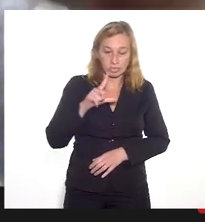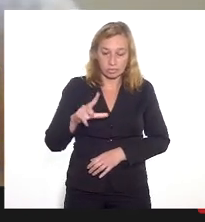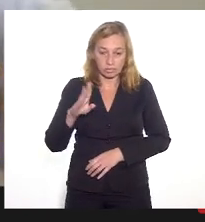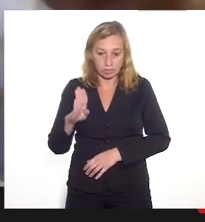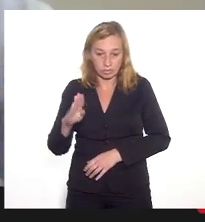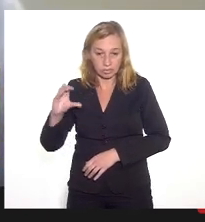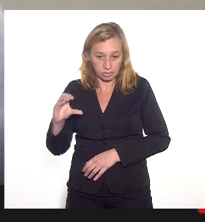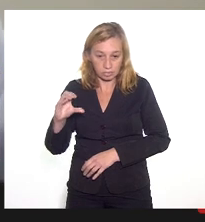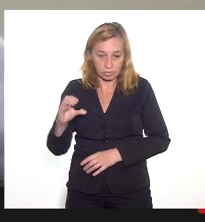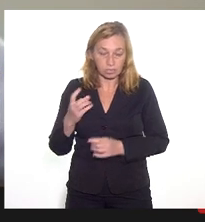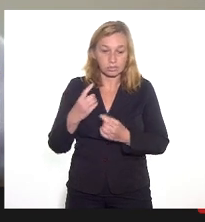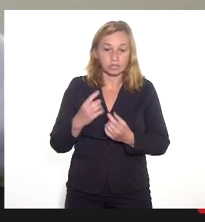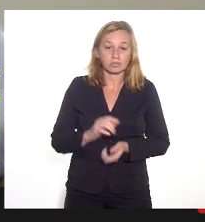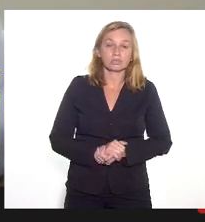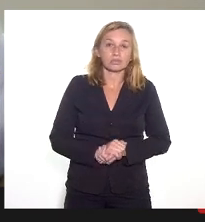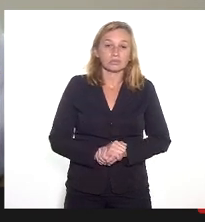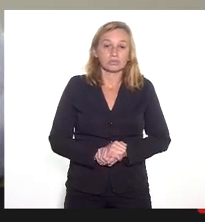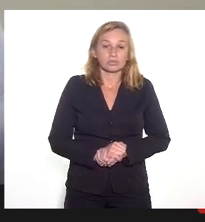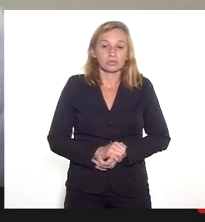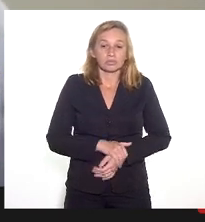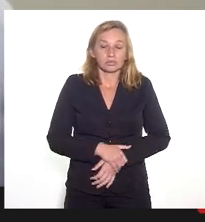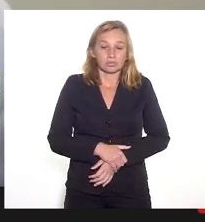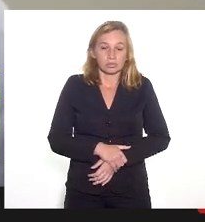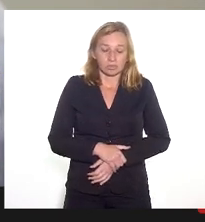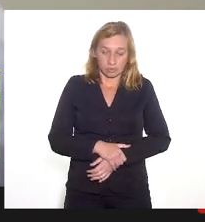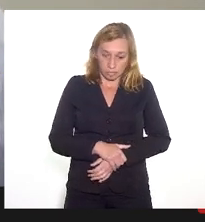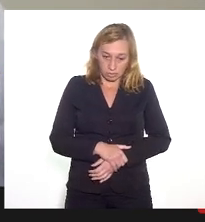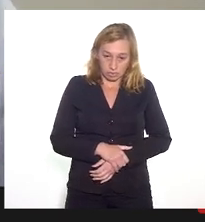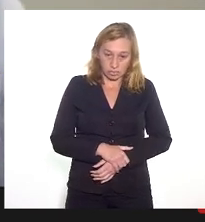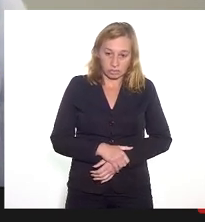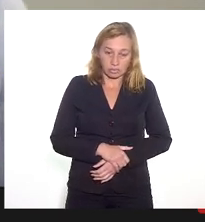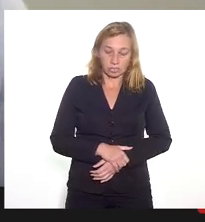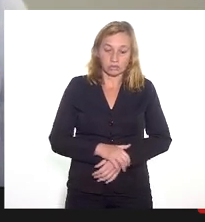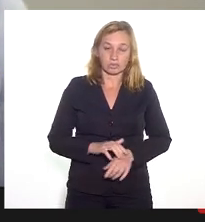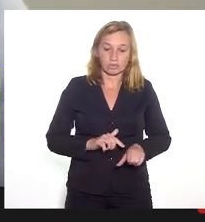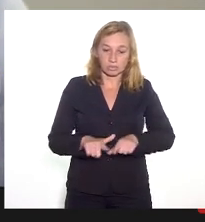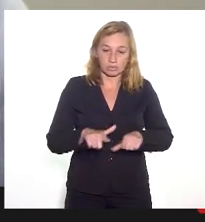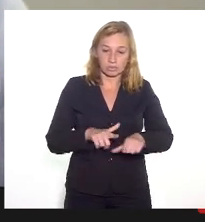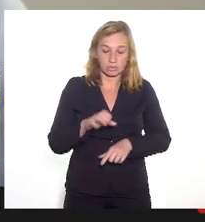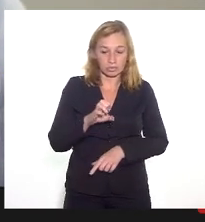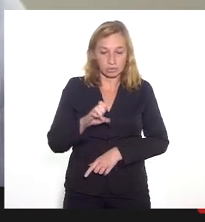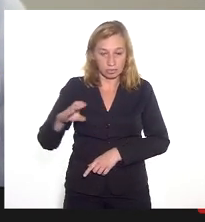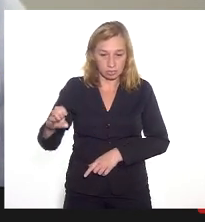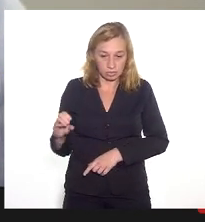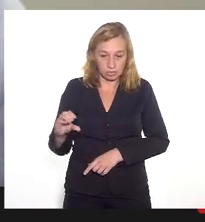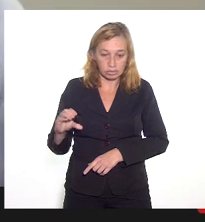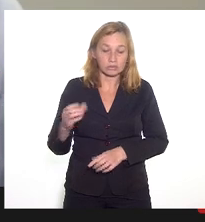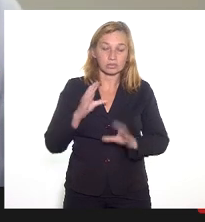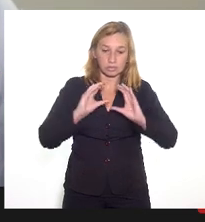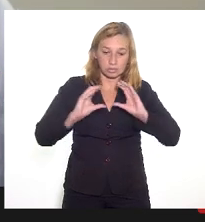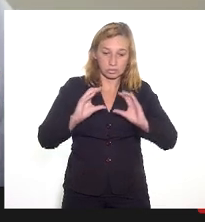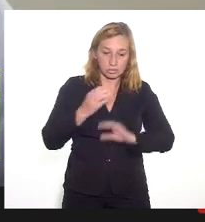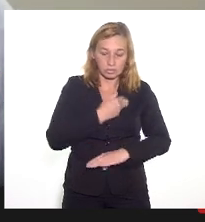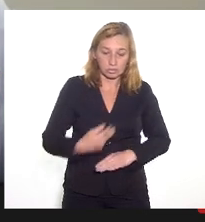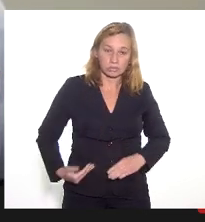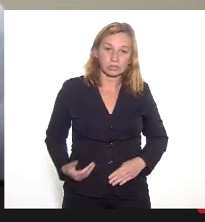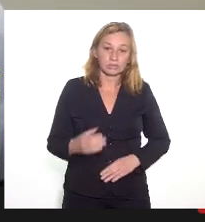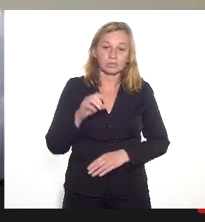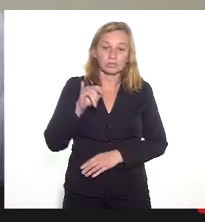luta contra a privatização da EBC, é integrante da Comissão de Empregados da Frente de Defesa da EBC e da Comunicação Pública,